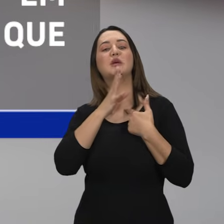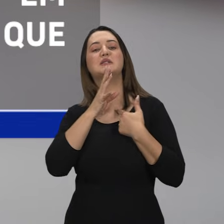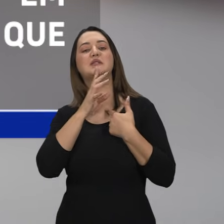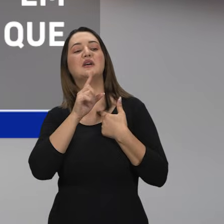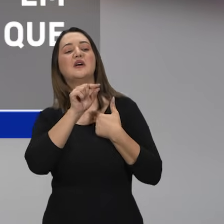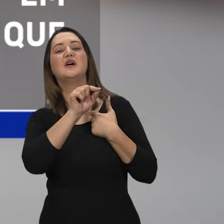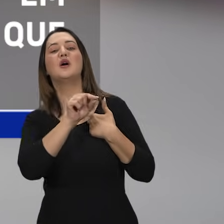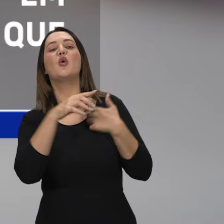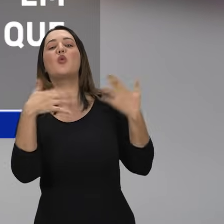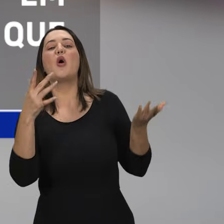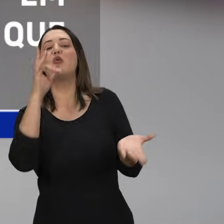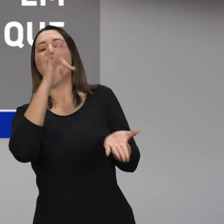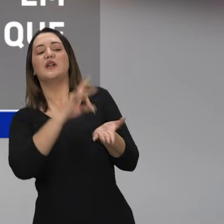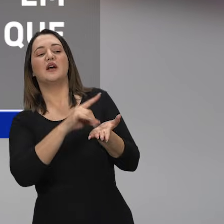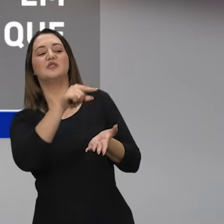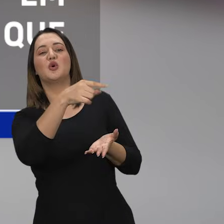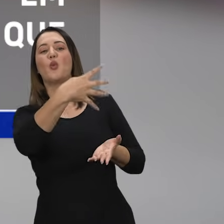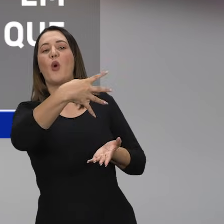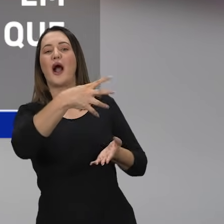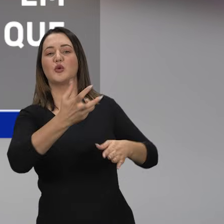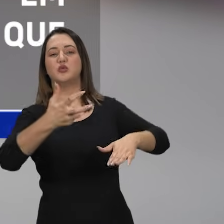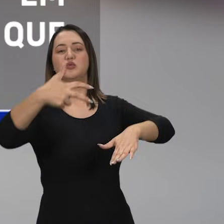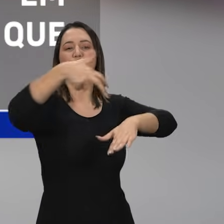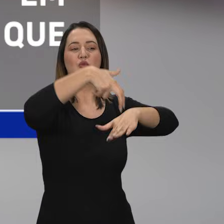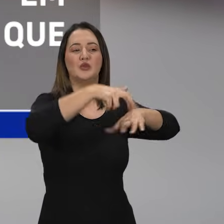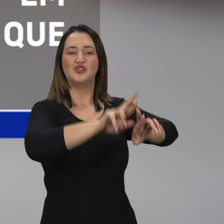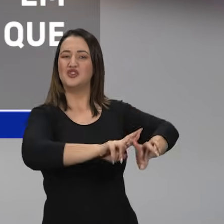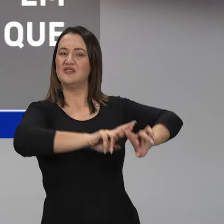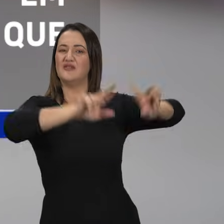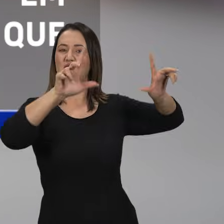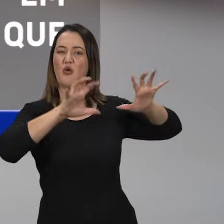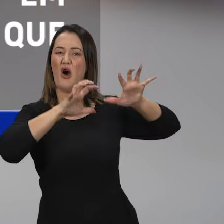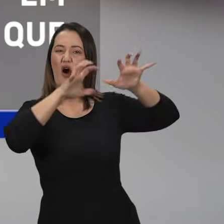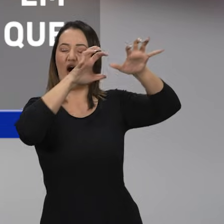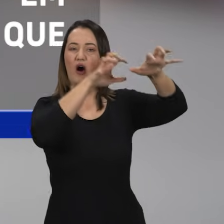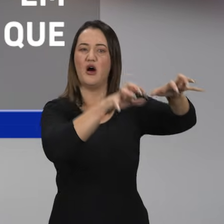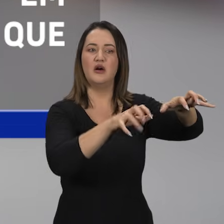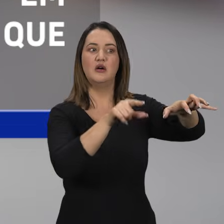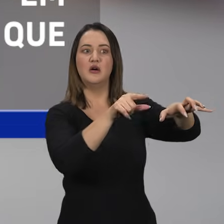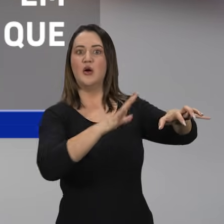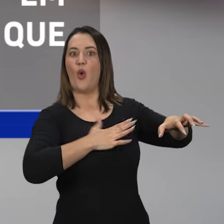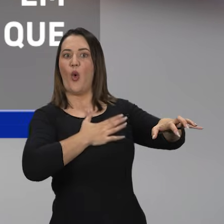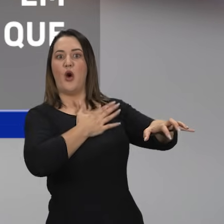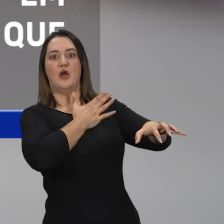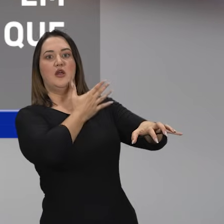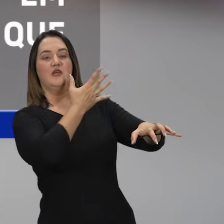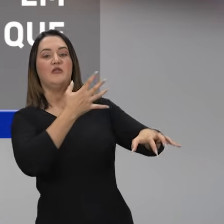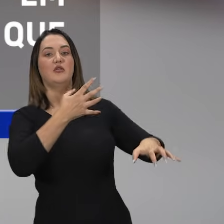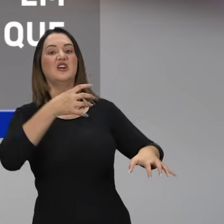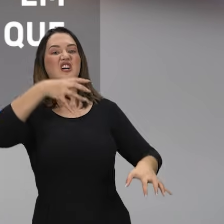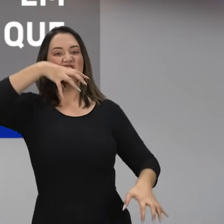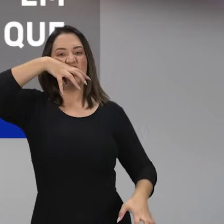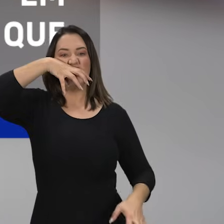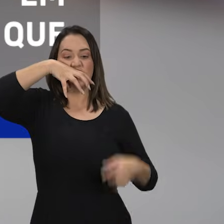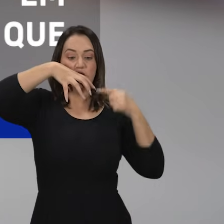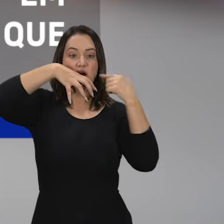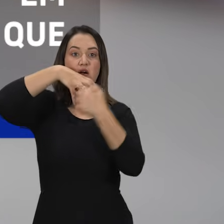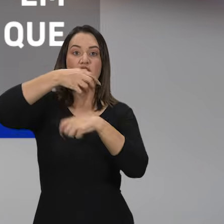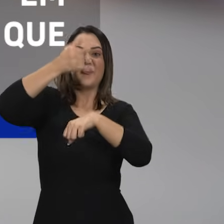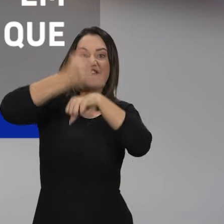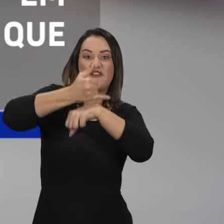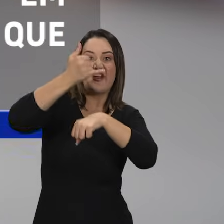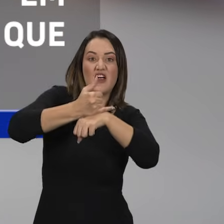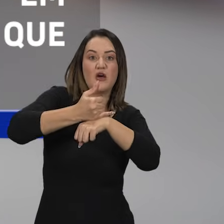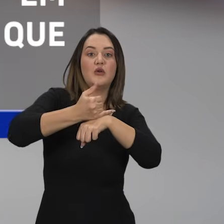de conhecer a verdade a respeito do 4º animal, que era diferente de todos os outros, muito terrível, cujos dentes eram